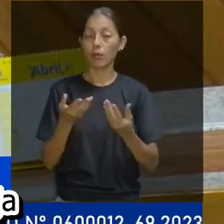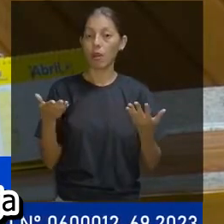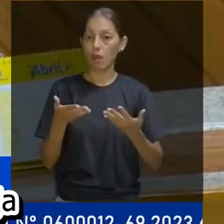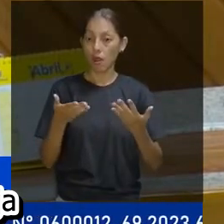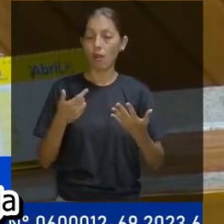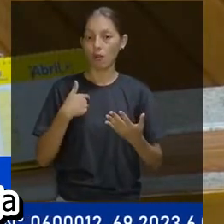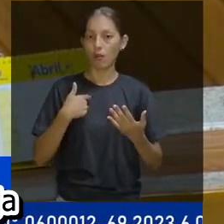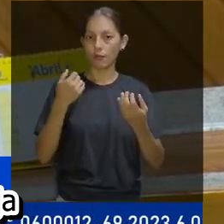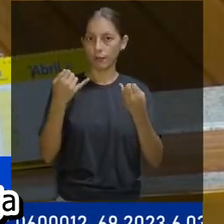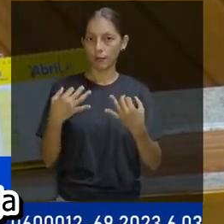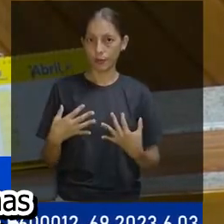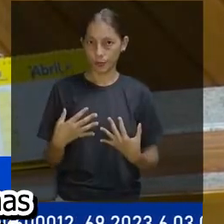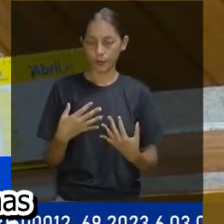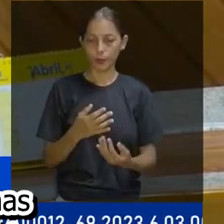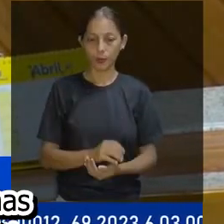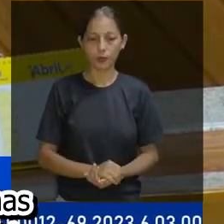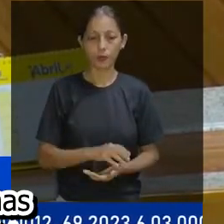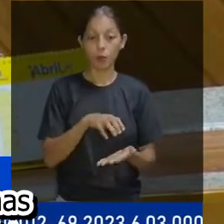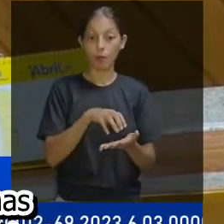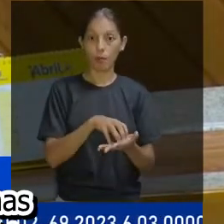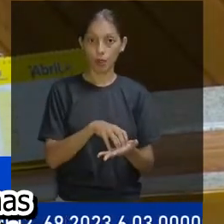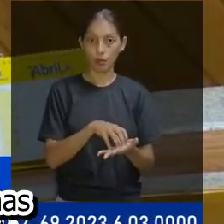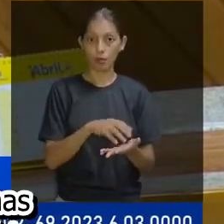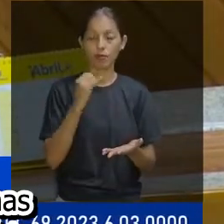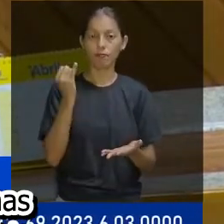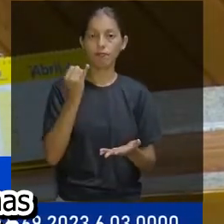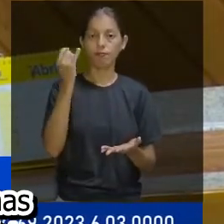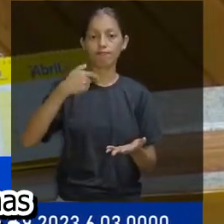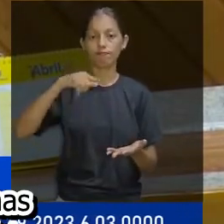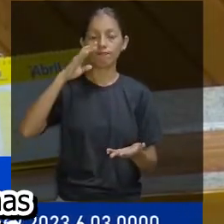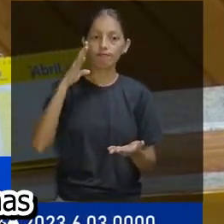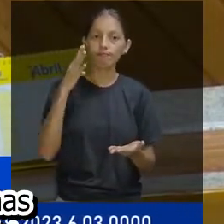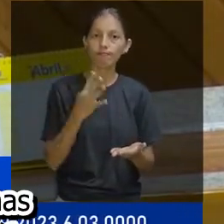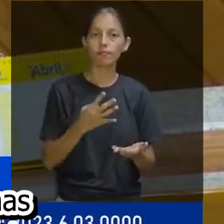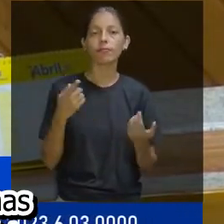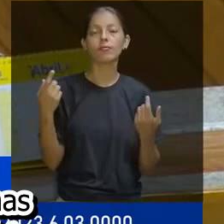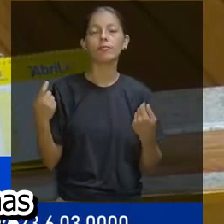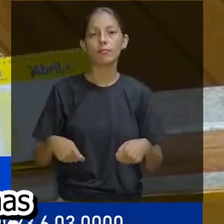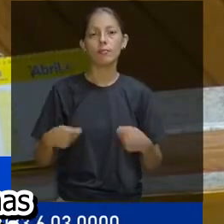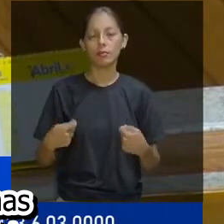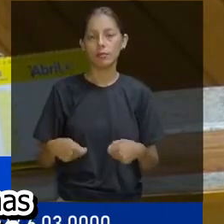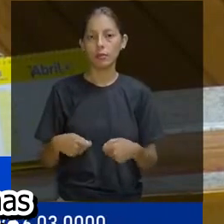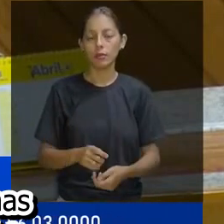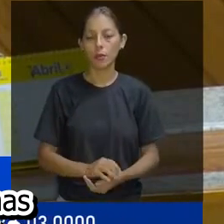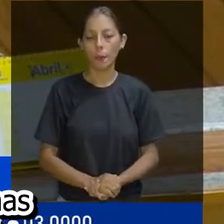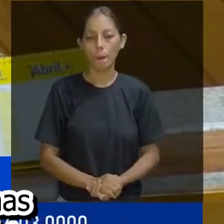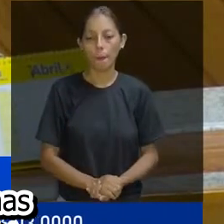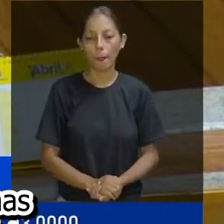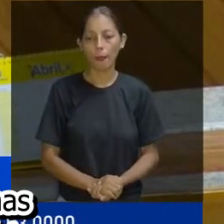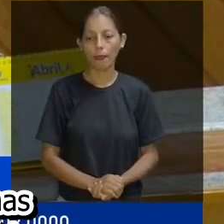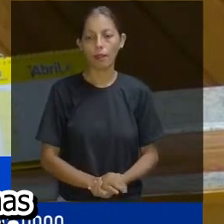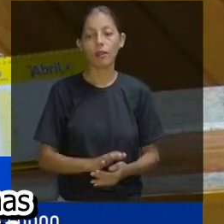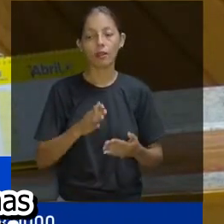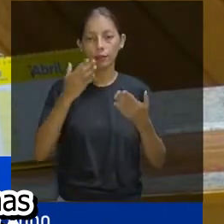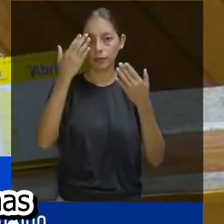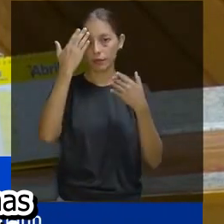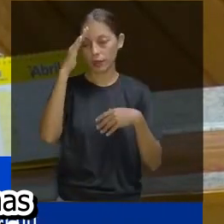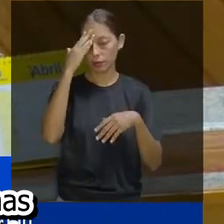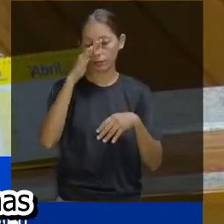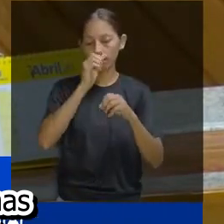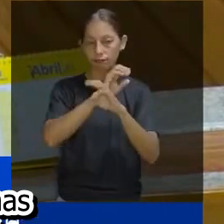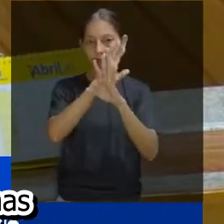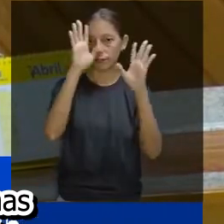de ações e que tenhamos adotado isso no plenário na sessão anterior, mas como já temos entendimento em sentido